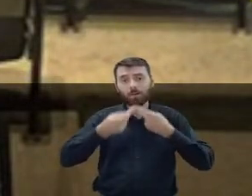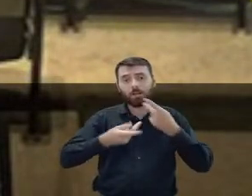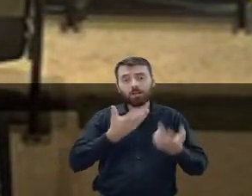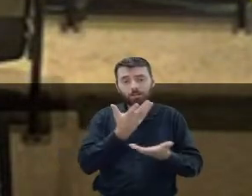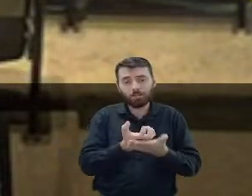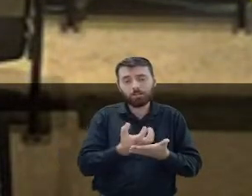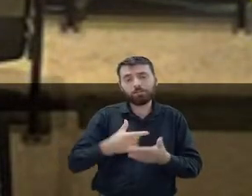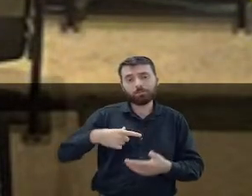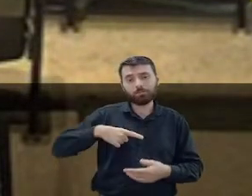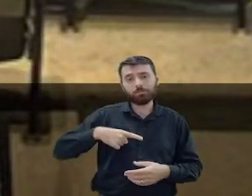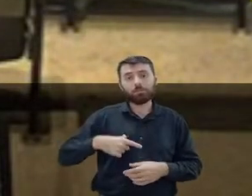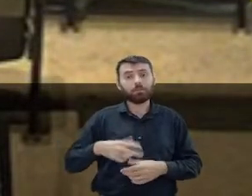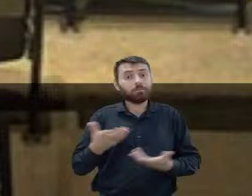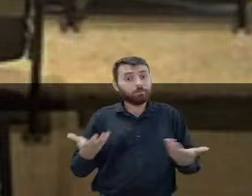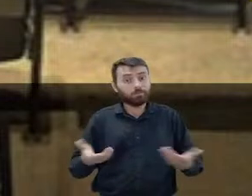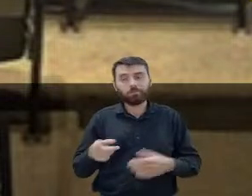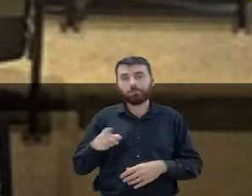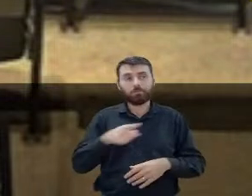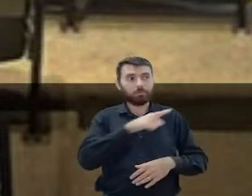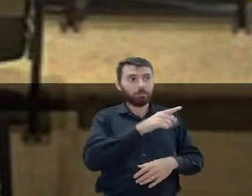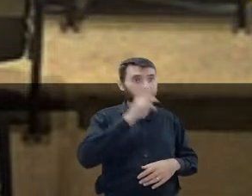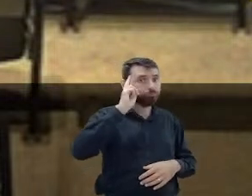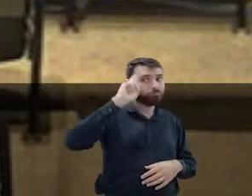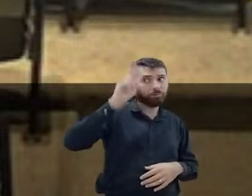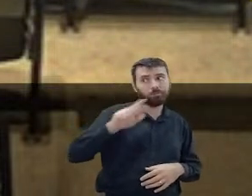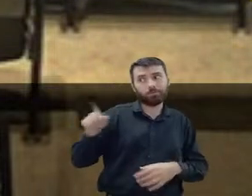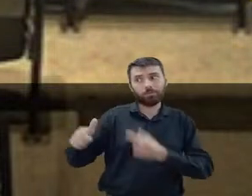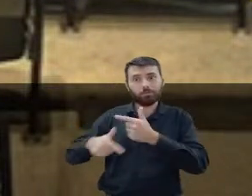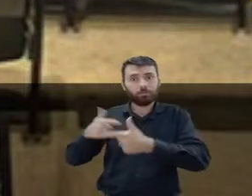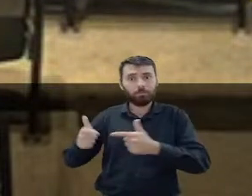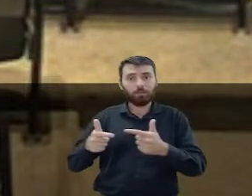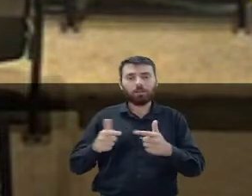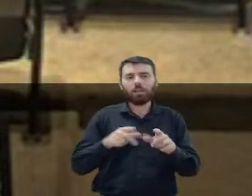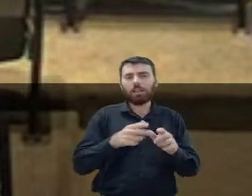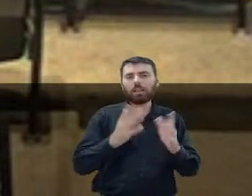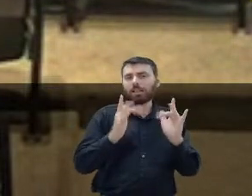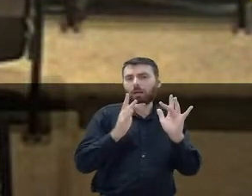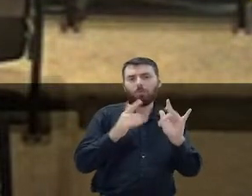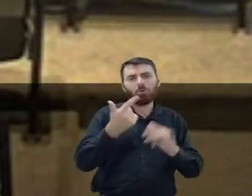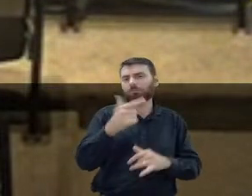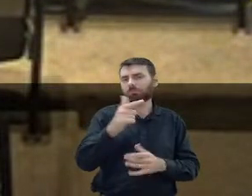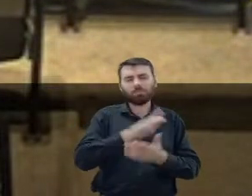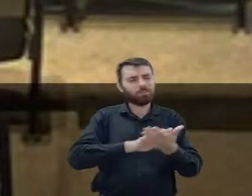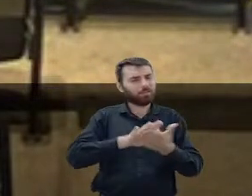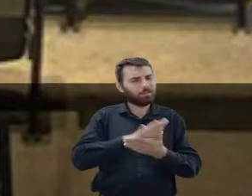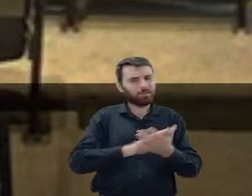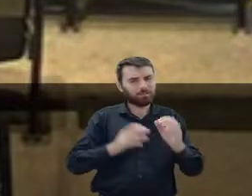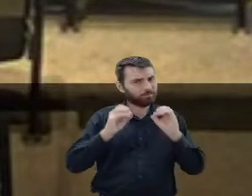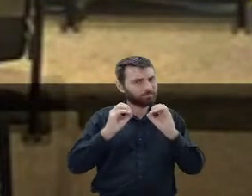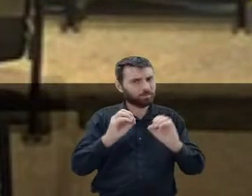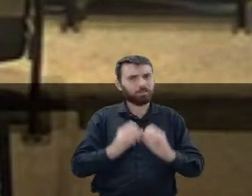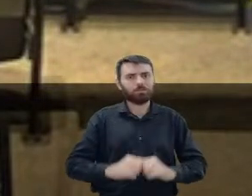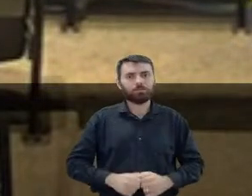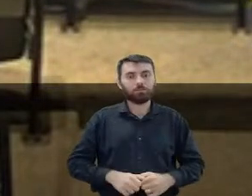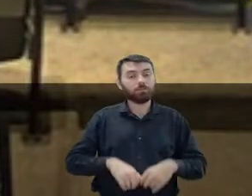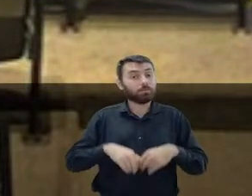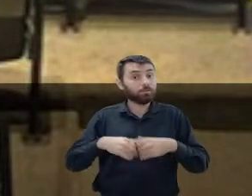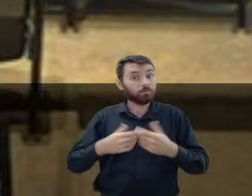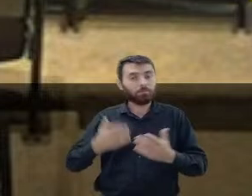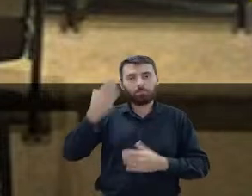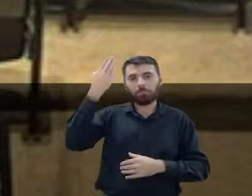entre as partes e corroborando as demais provas produzidas. Portanto, resta claro do conjunto probatório